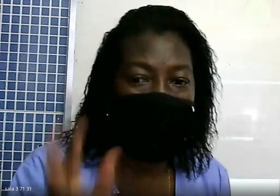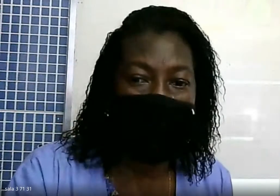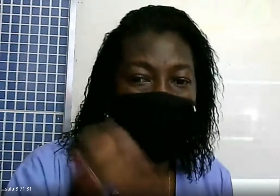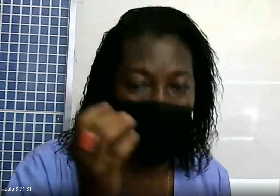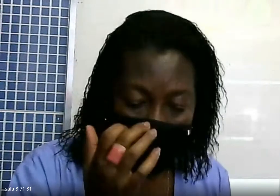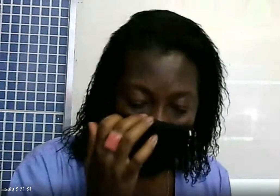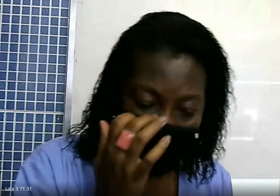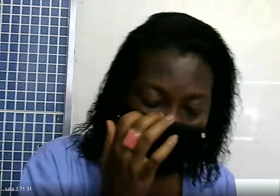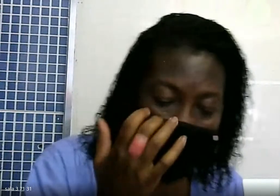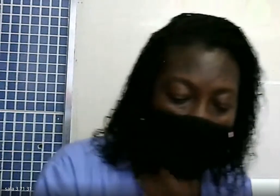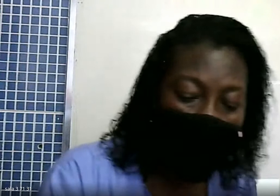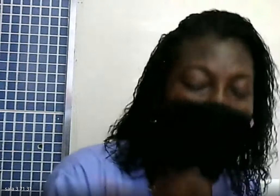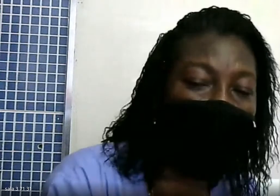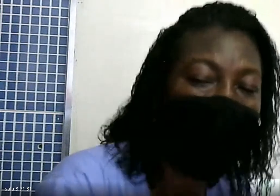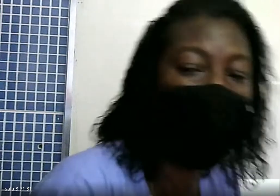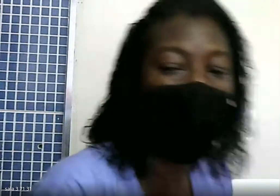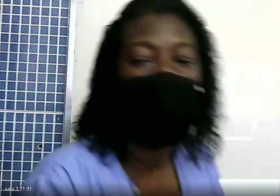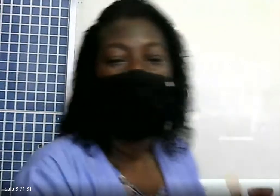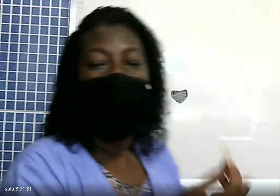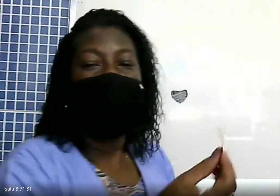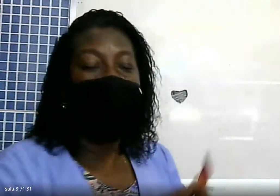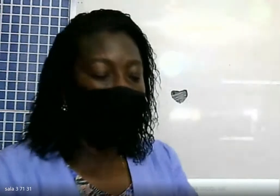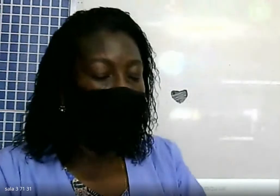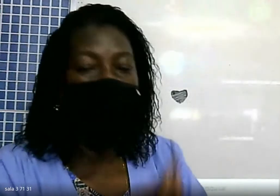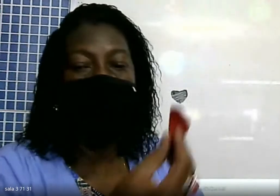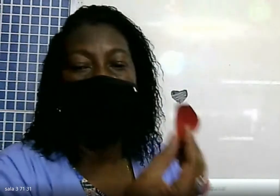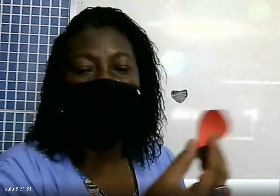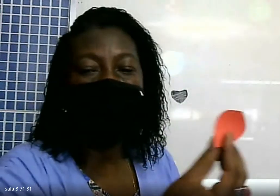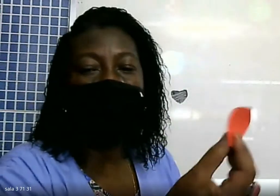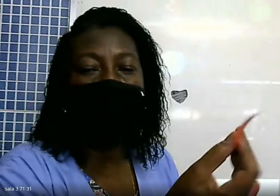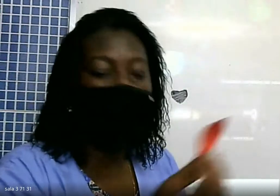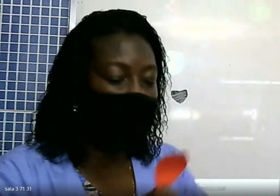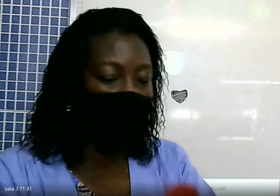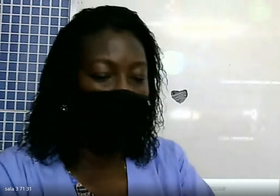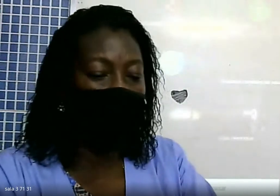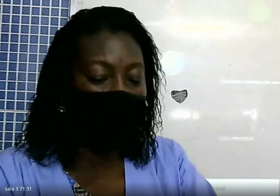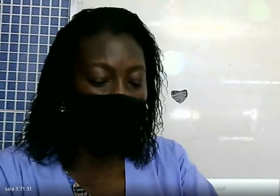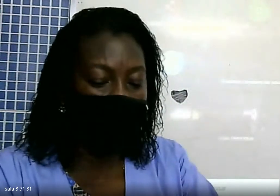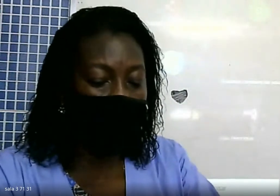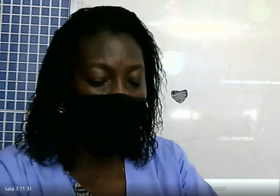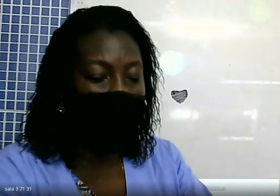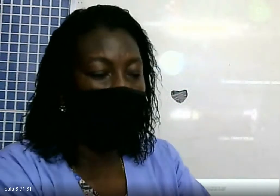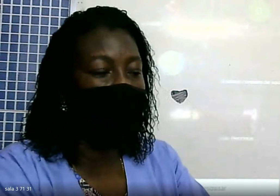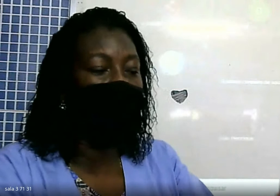vamos trabalhar com hidrocor, tá? E lápis de cor. Carmen, isso é essa sobrinha? Porque quando